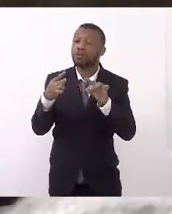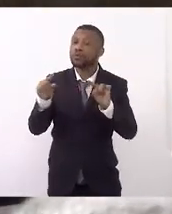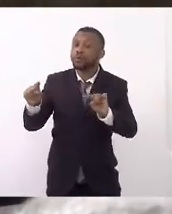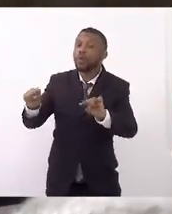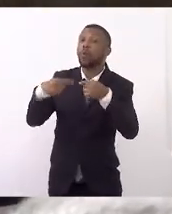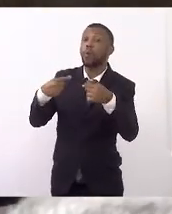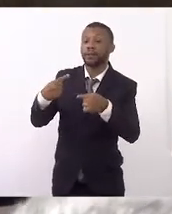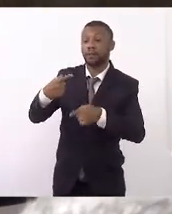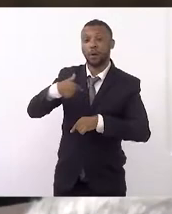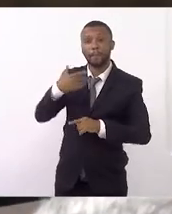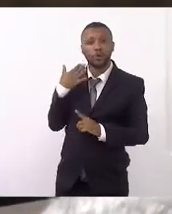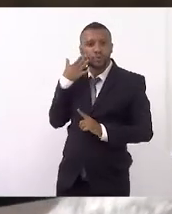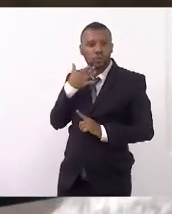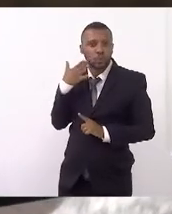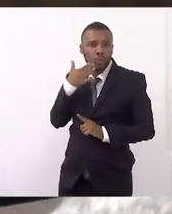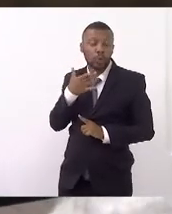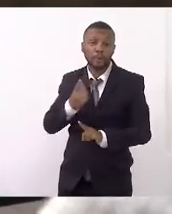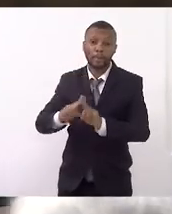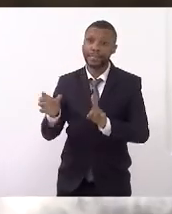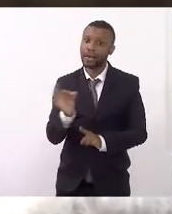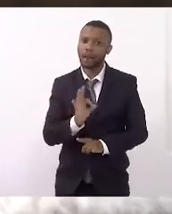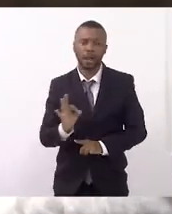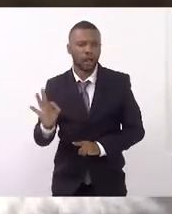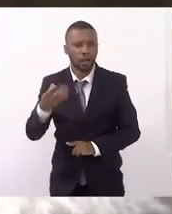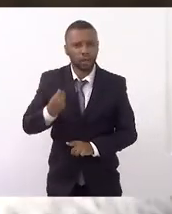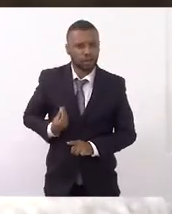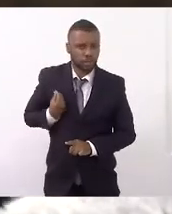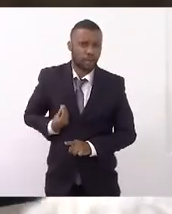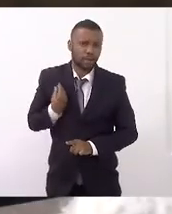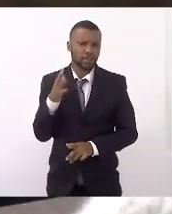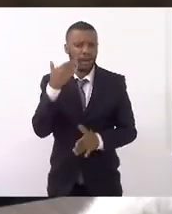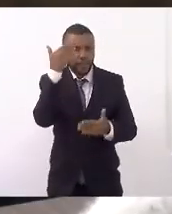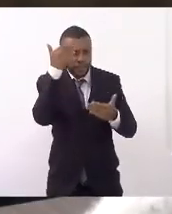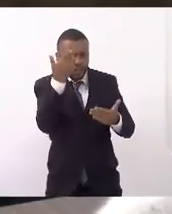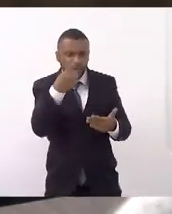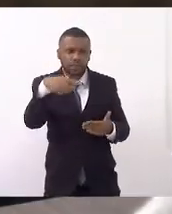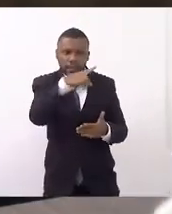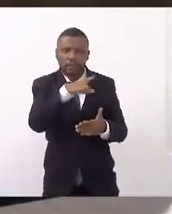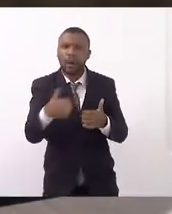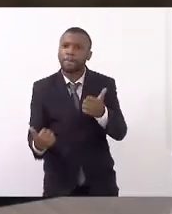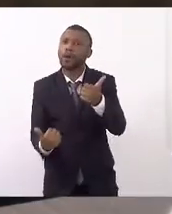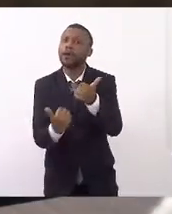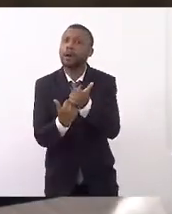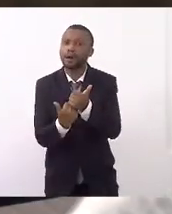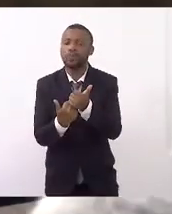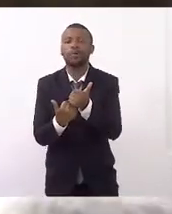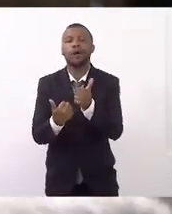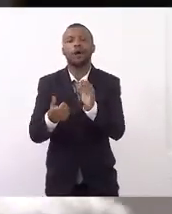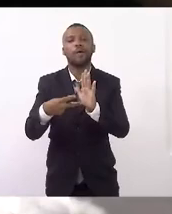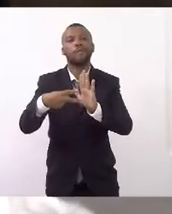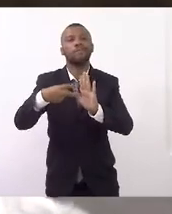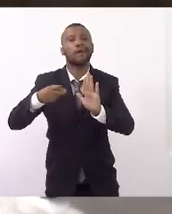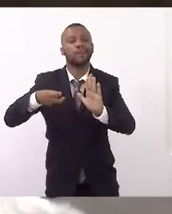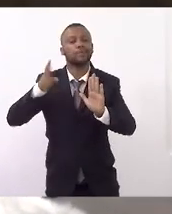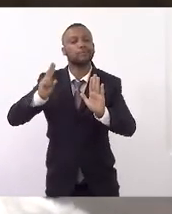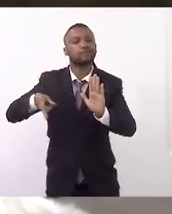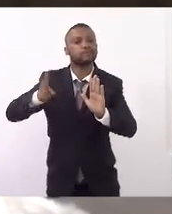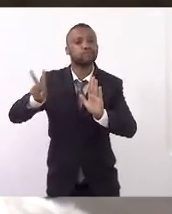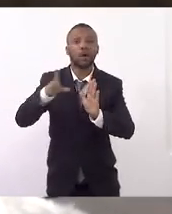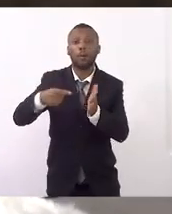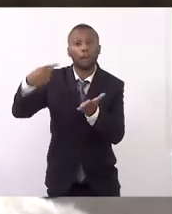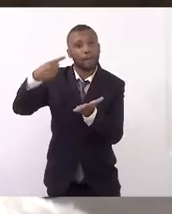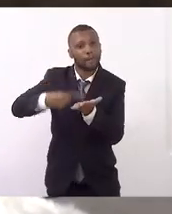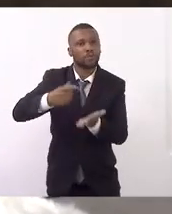está. Então, agradeço aos que estão acompanhando o voto pela manutenção do veto, porque é um compromisso do governo